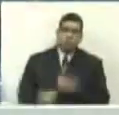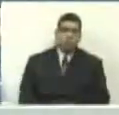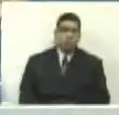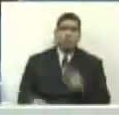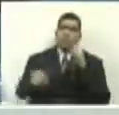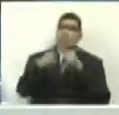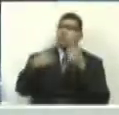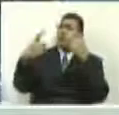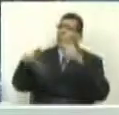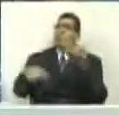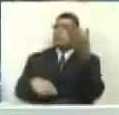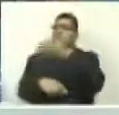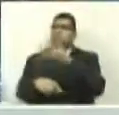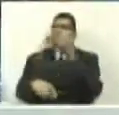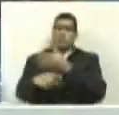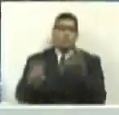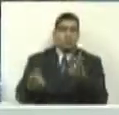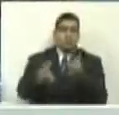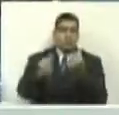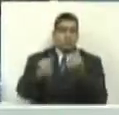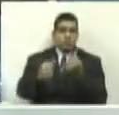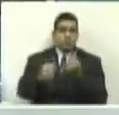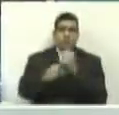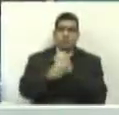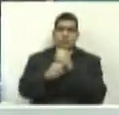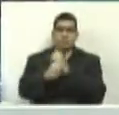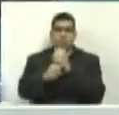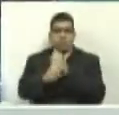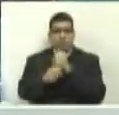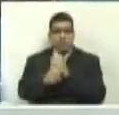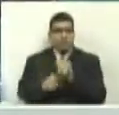Porque para onde foi tanto dinheiro nesses últimos anos?